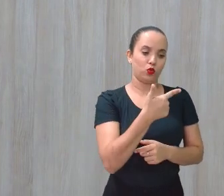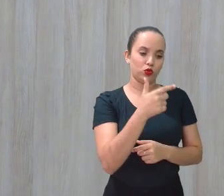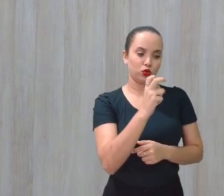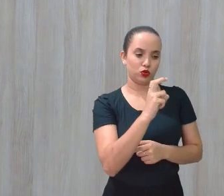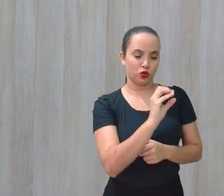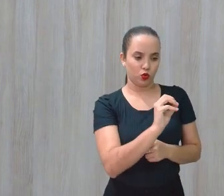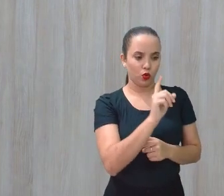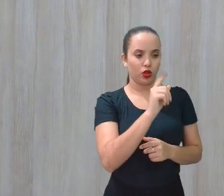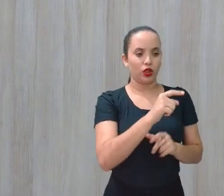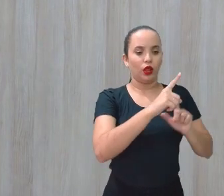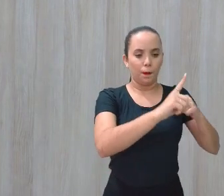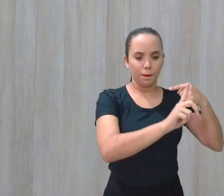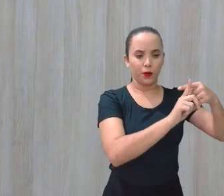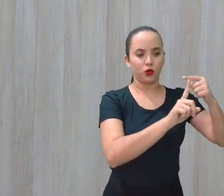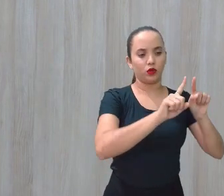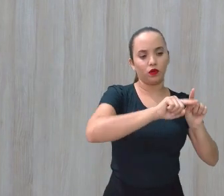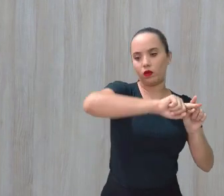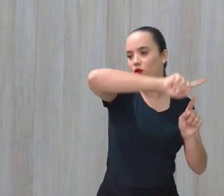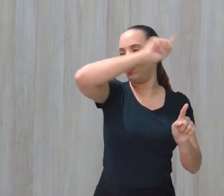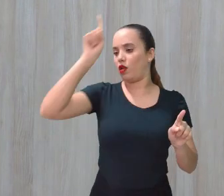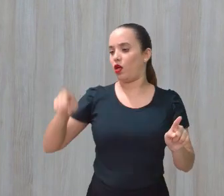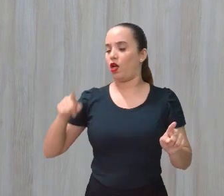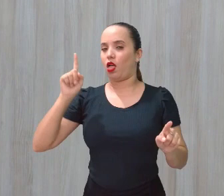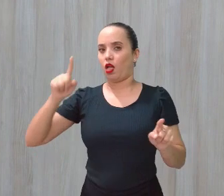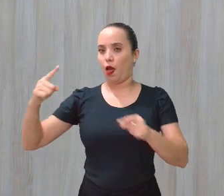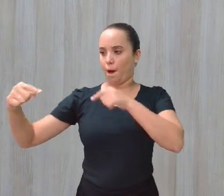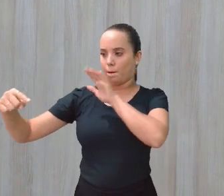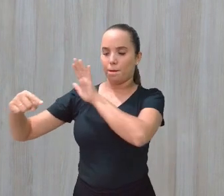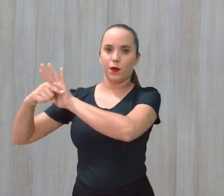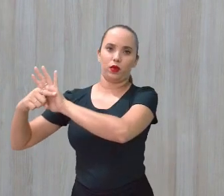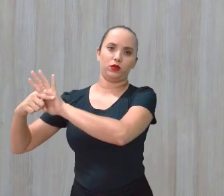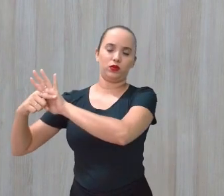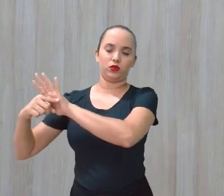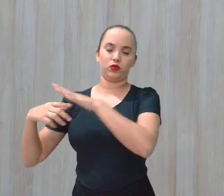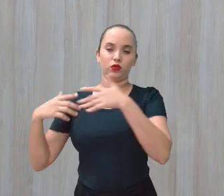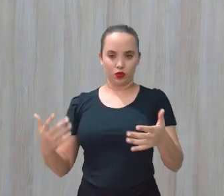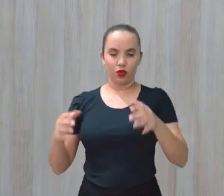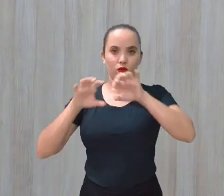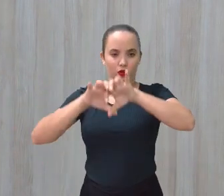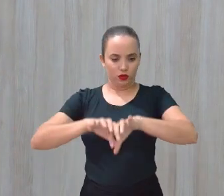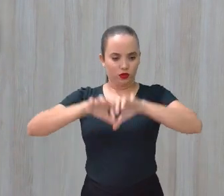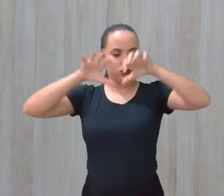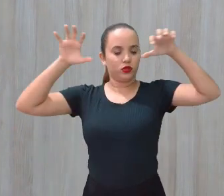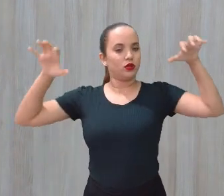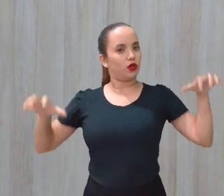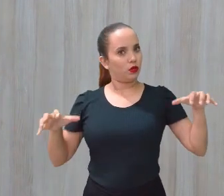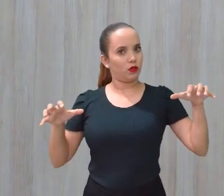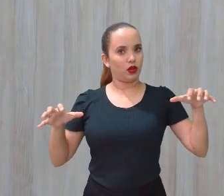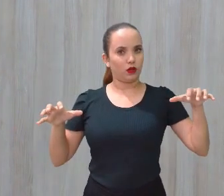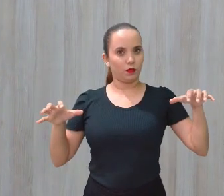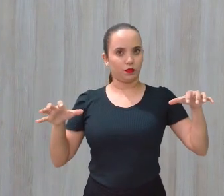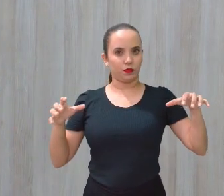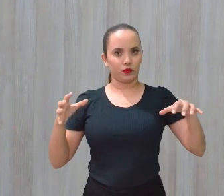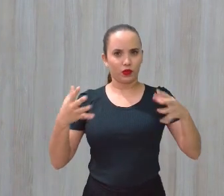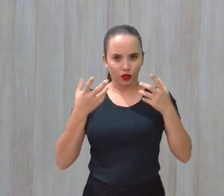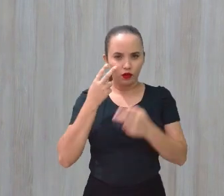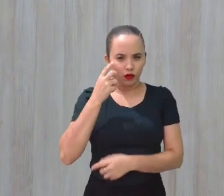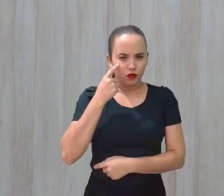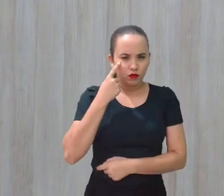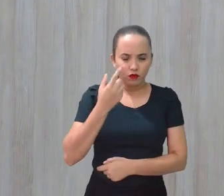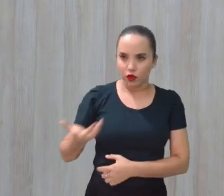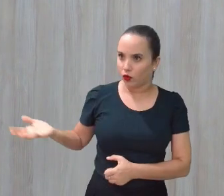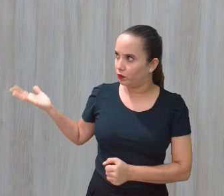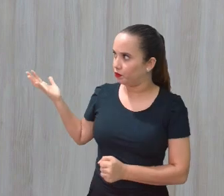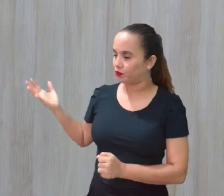passar menos 250, ficando só letra de um lado e só número do outro. Vê como é que vai ficar aqui,